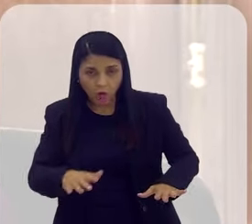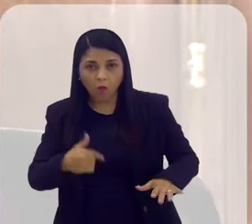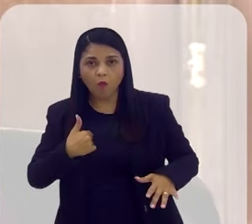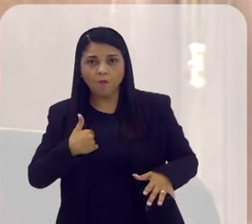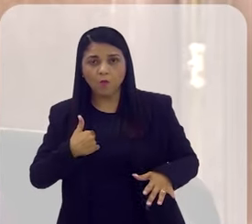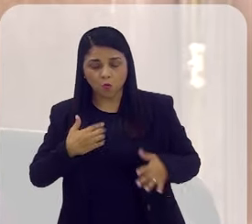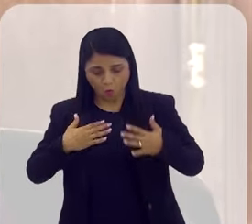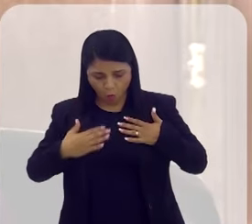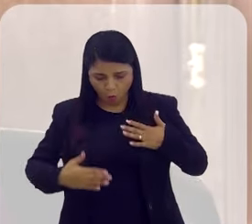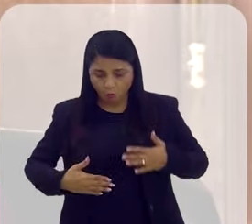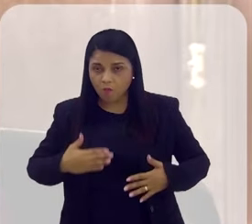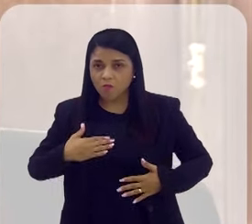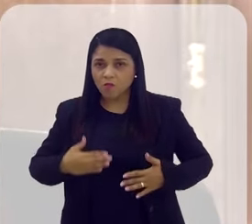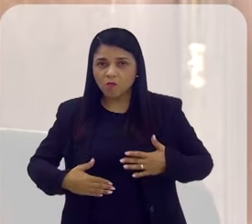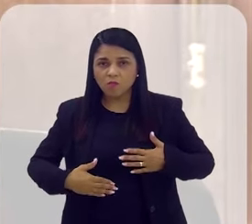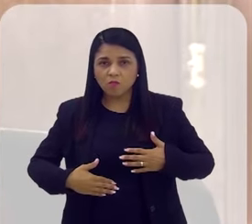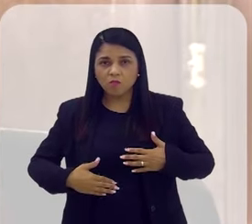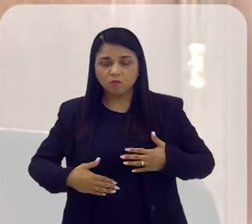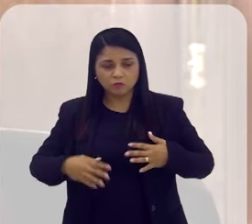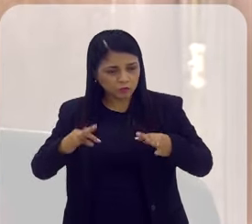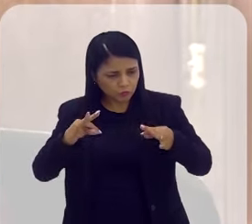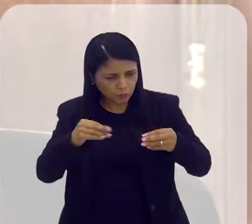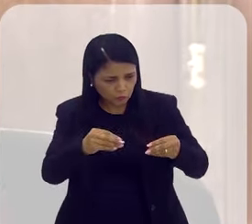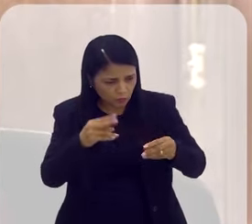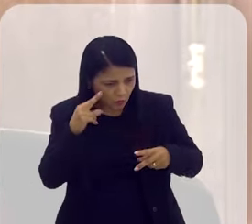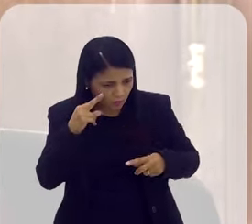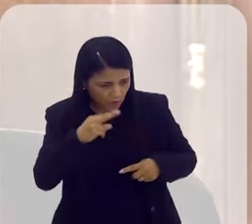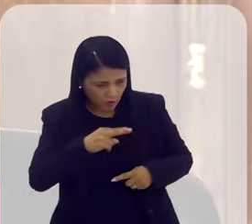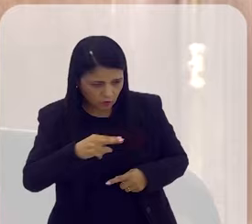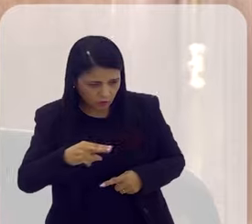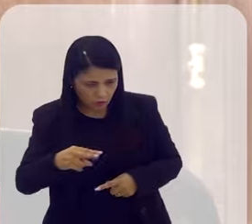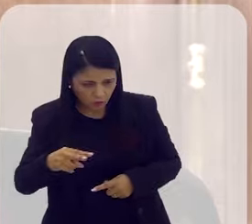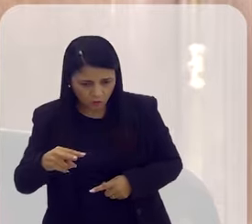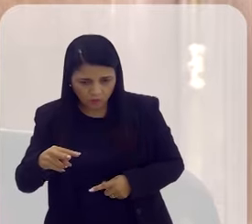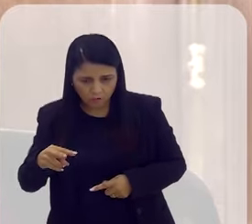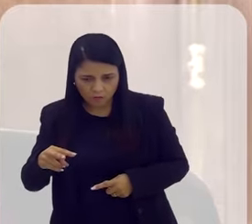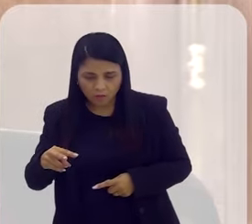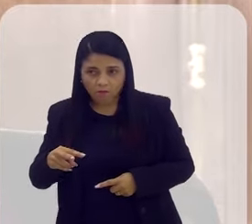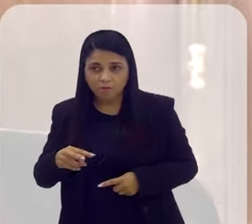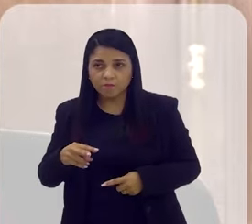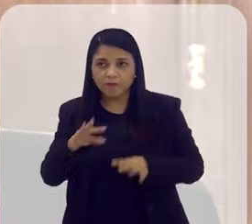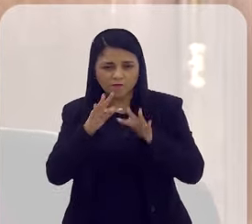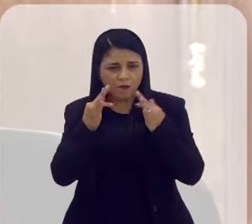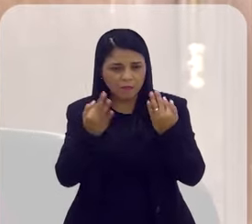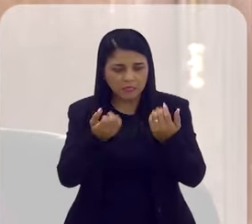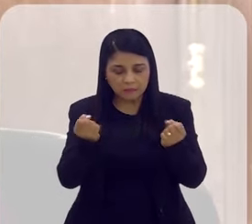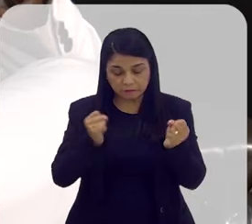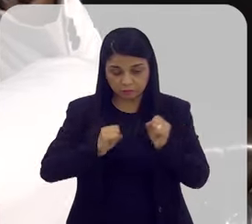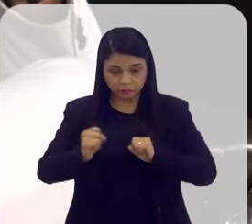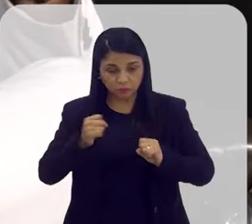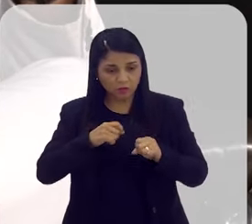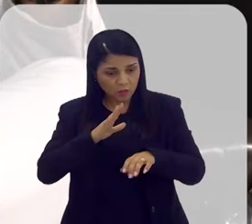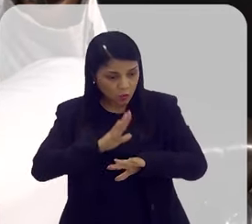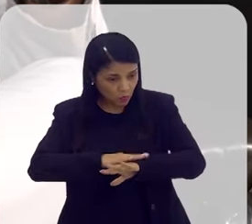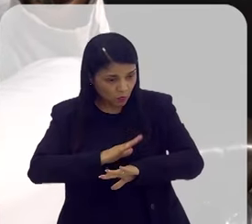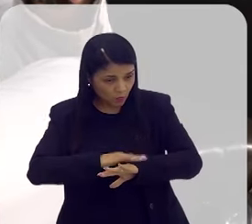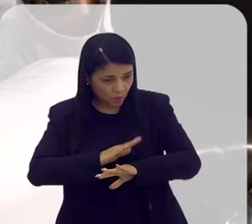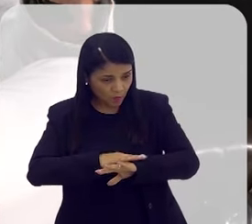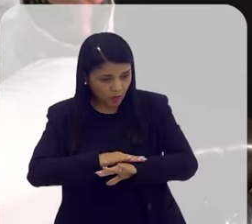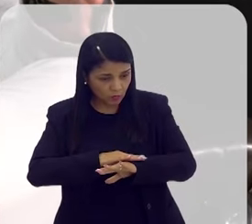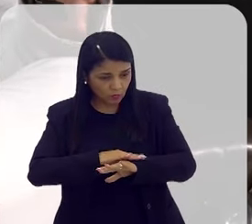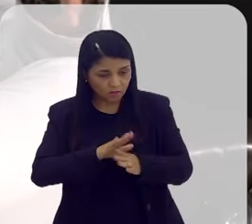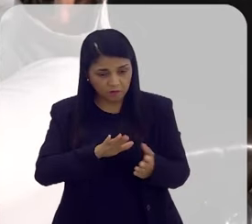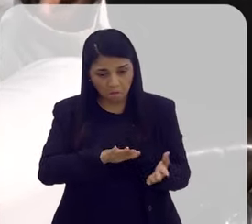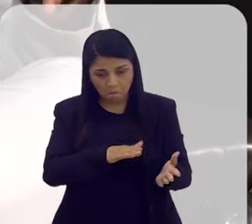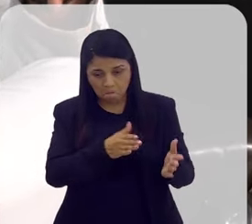do meu esposo, e eu me via. Eu via toda aquela situação. Você está dizendo que nesse